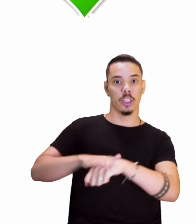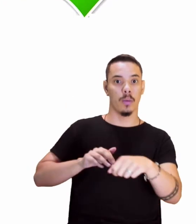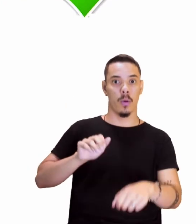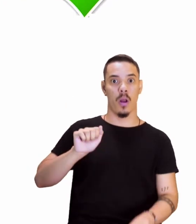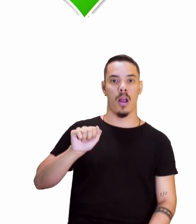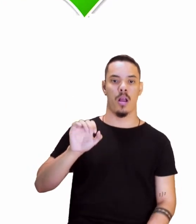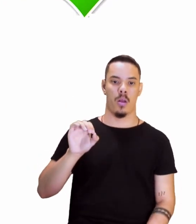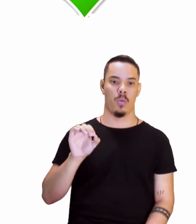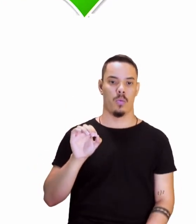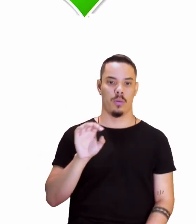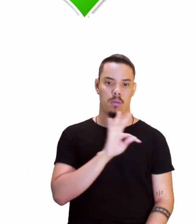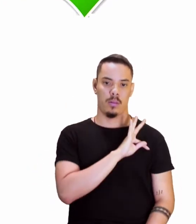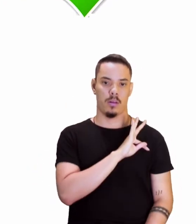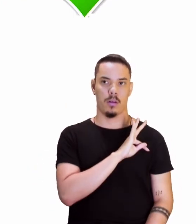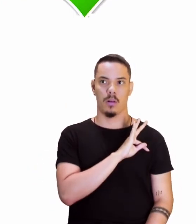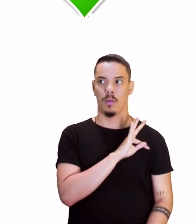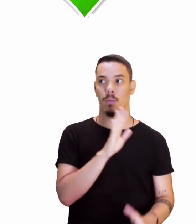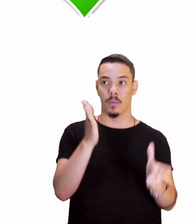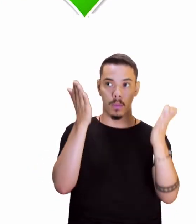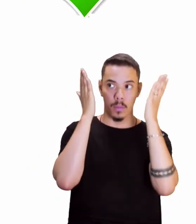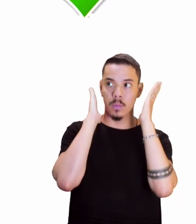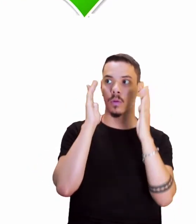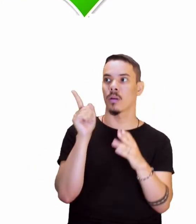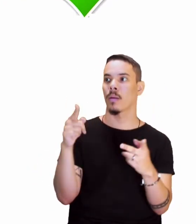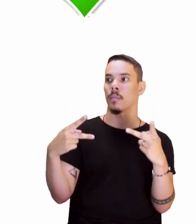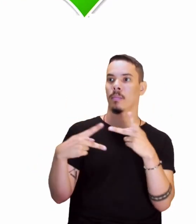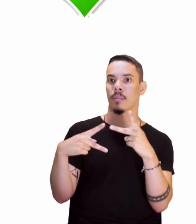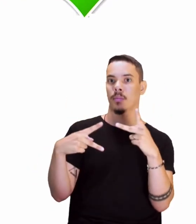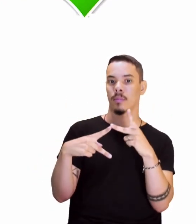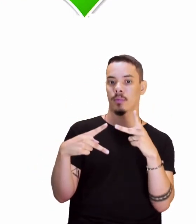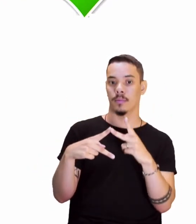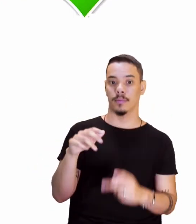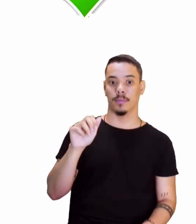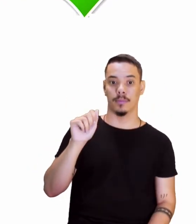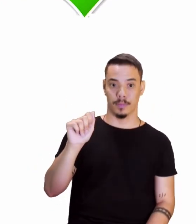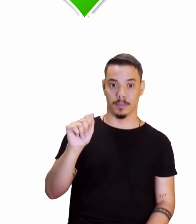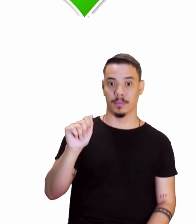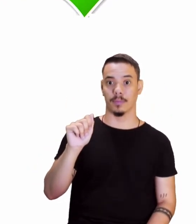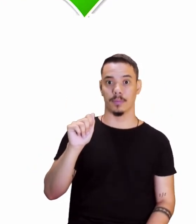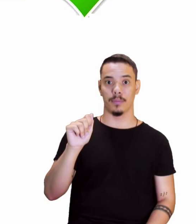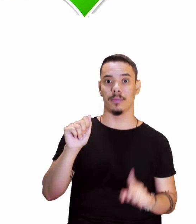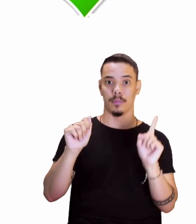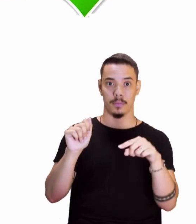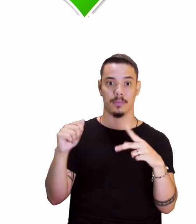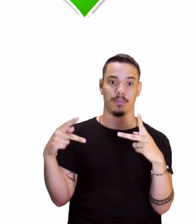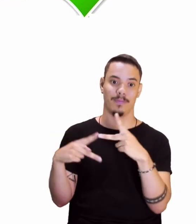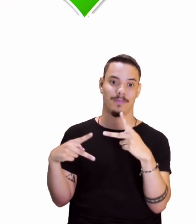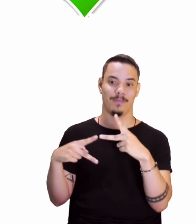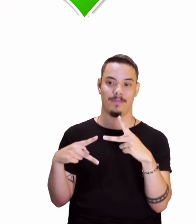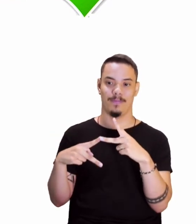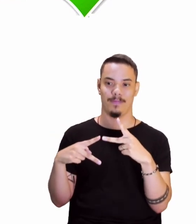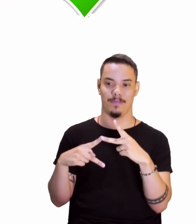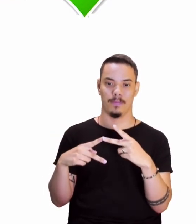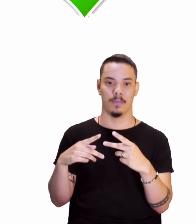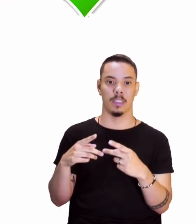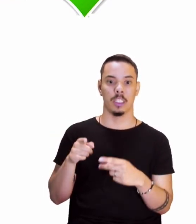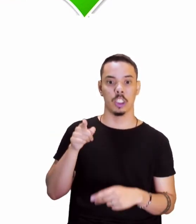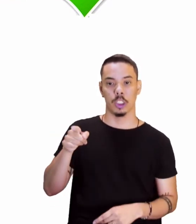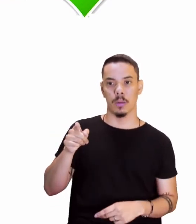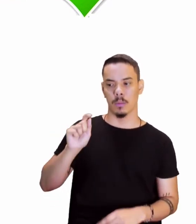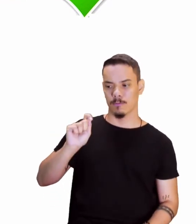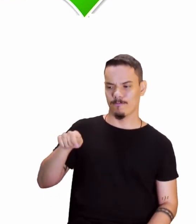técnico. Aqui, ó, verbo transitivo direto. Aqui é preposição, hein? O azinho é preposição. Ó, de